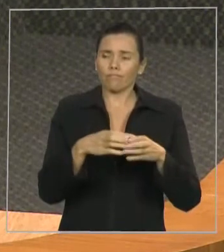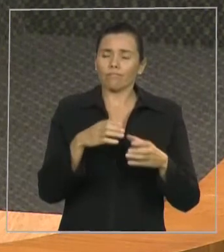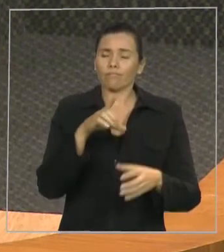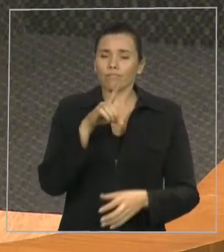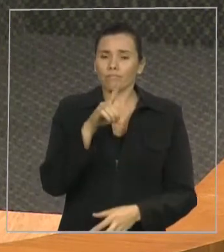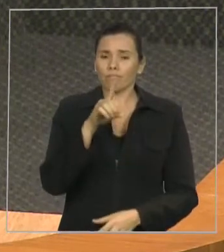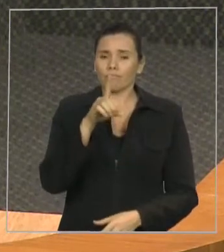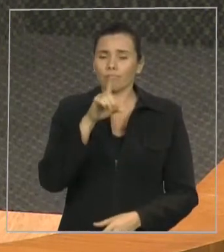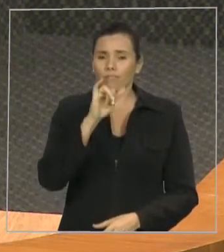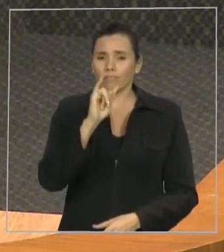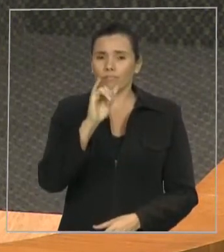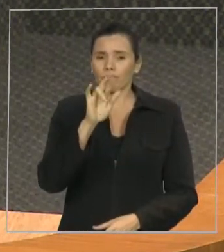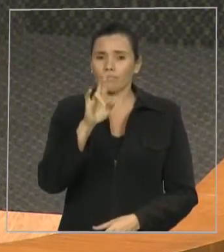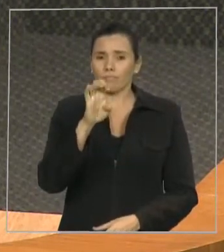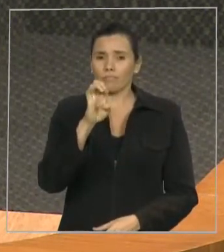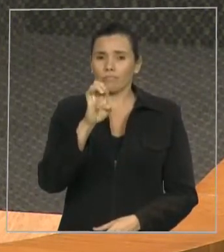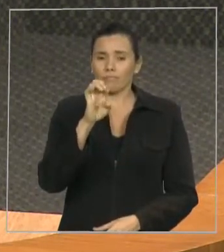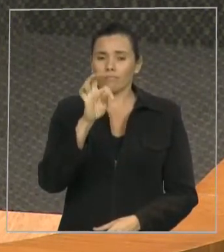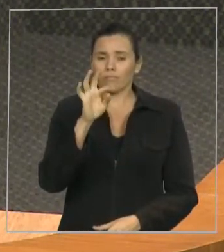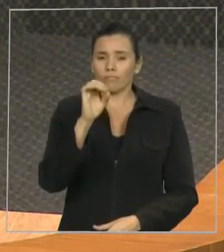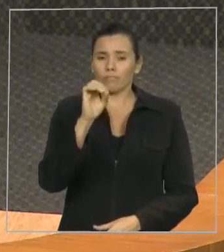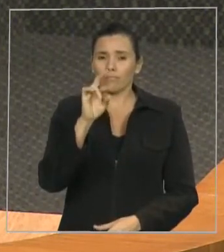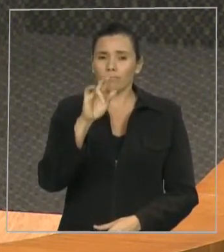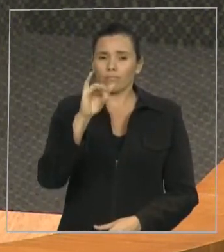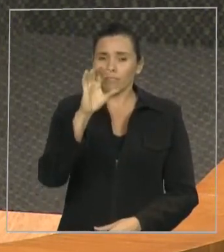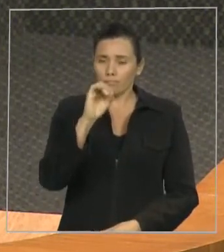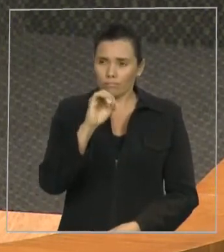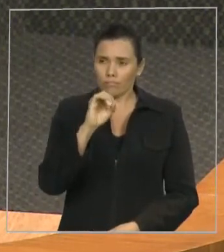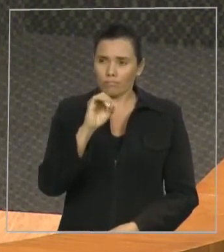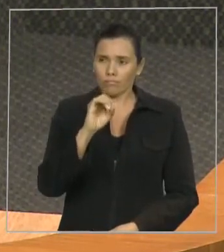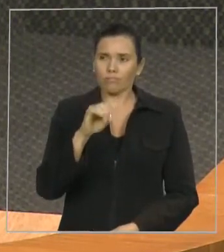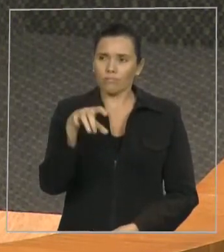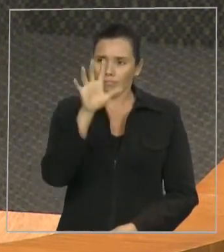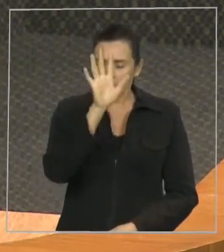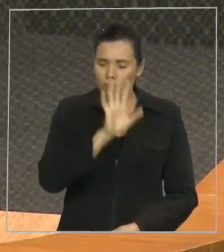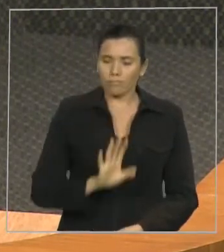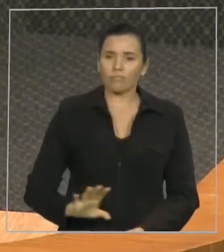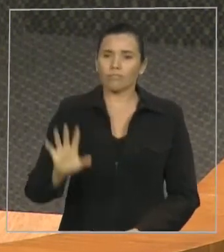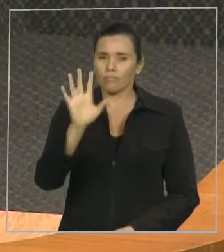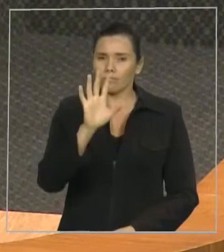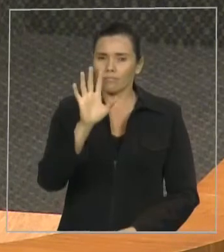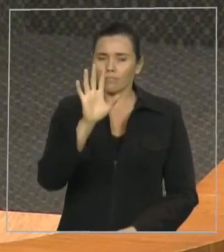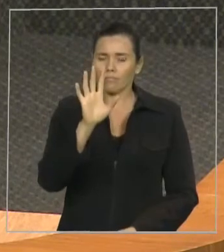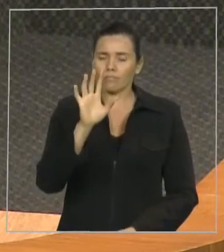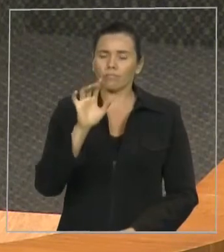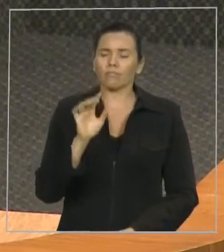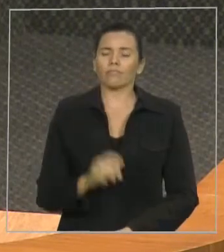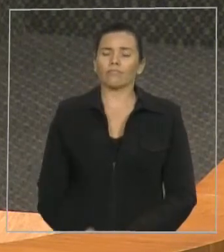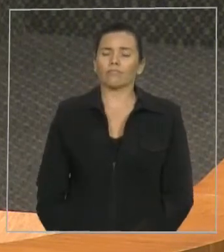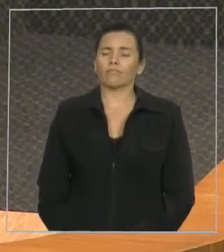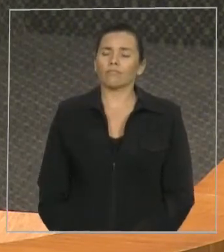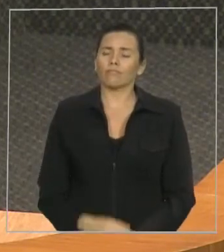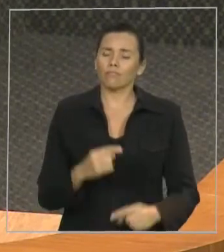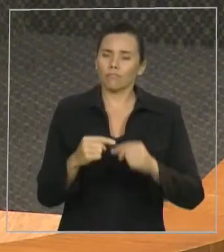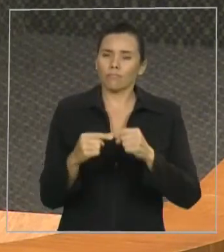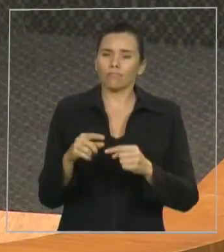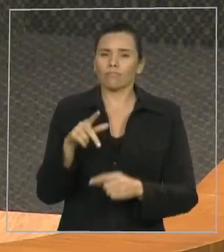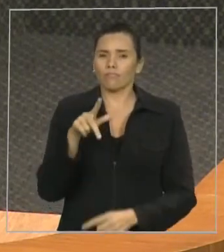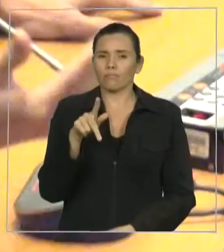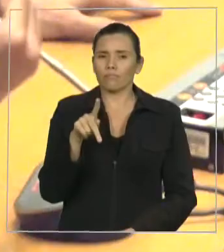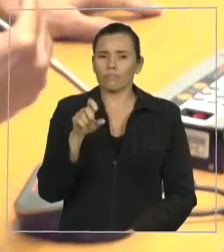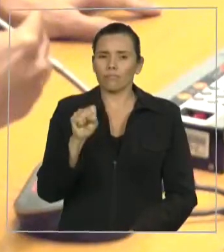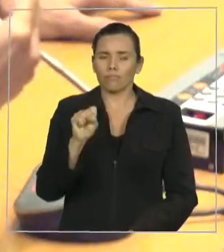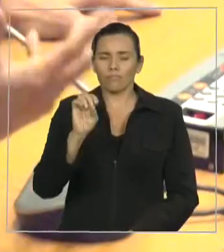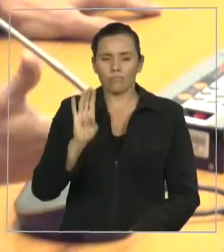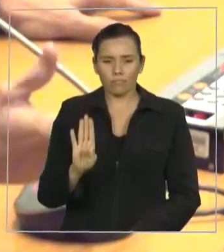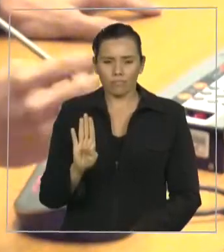reconduzido à Executiva Nacional do PSB. Eu acho que, dessa forma, mostra a importância do PSB no Maranhão para a Executiva Nacional